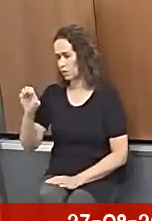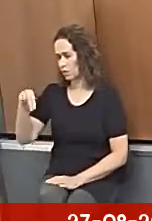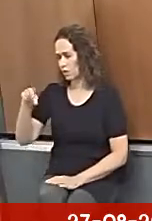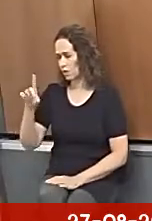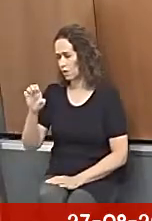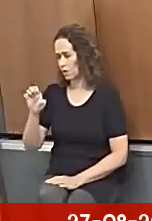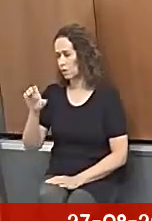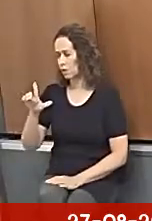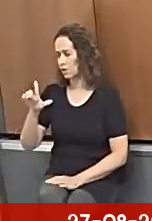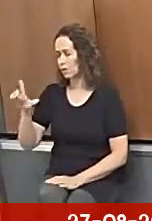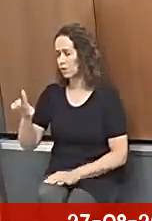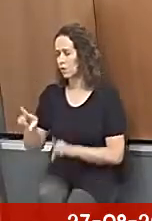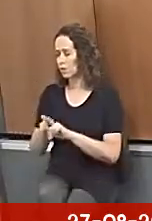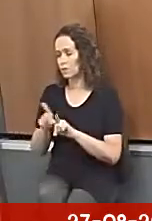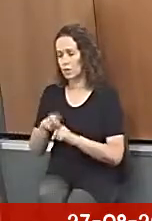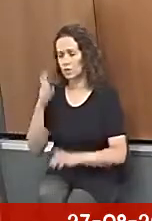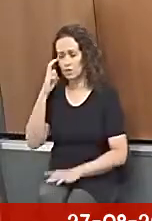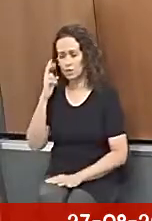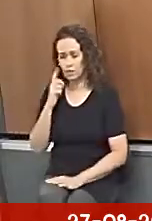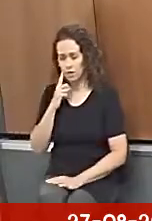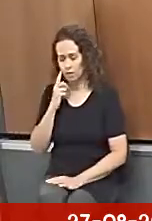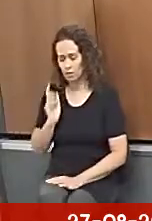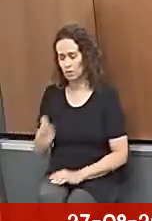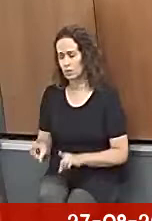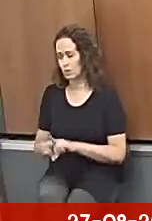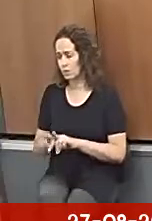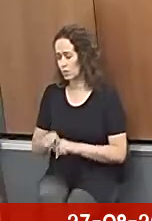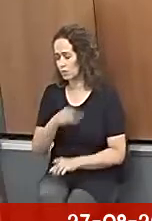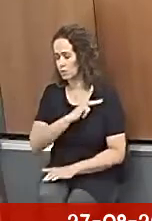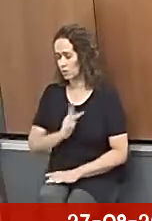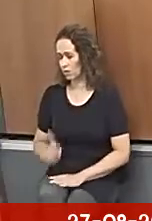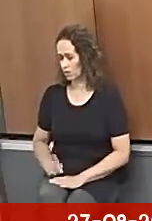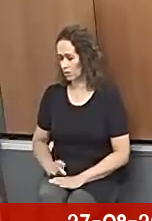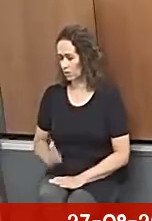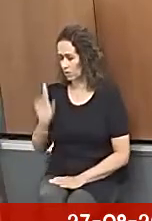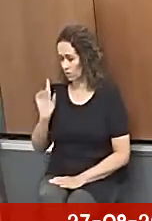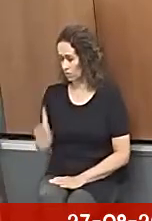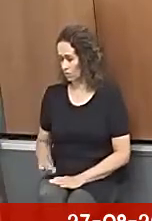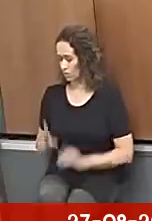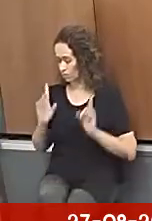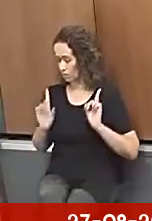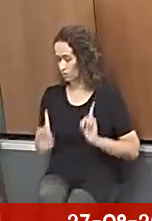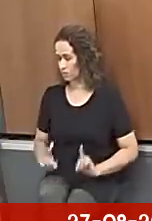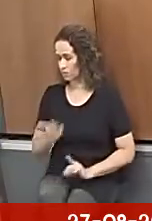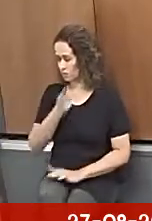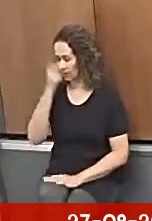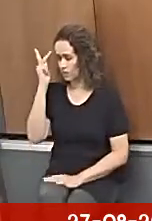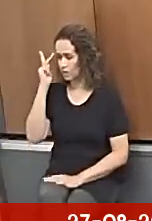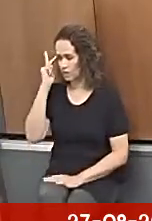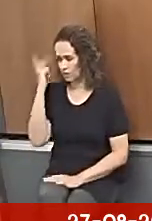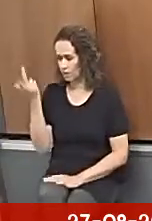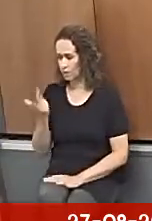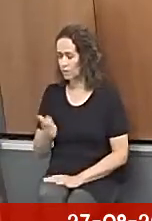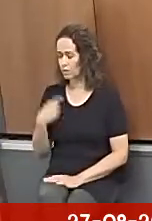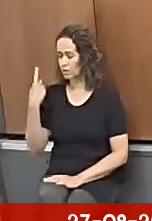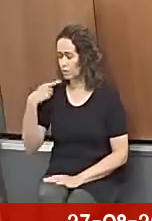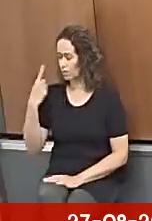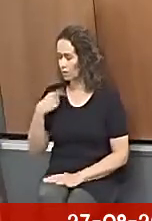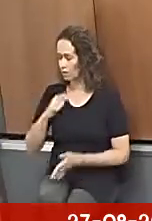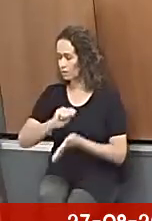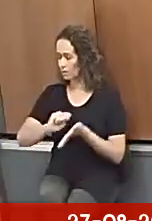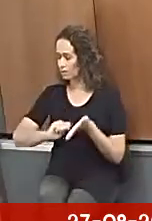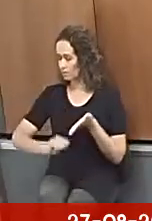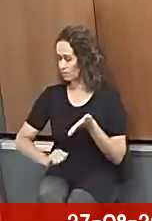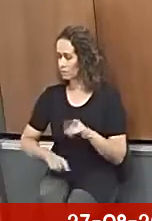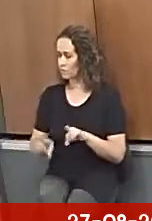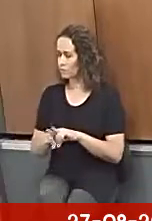guilherme seletivo senhor presidente da comissão de defesa dos direitos da pessoa com deficiência os deputados que subscrevem requerem a